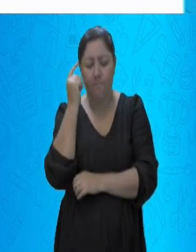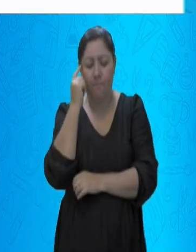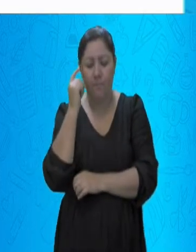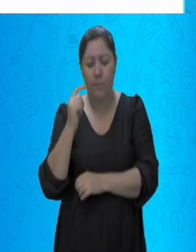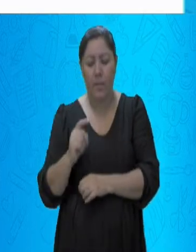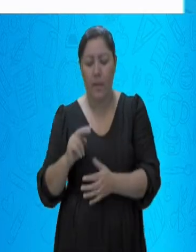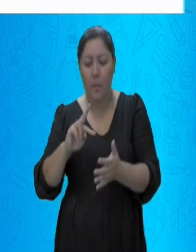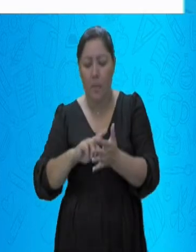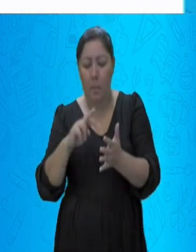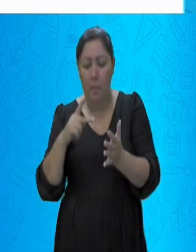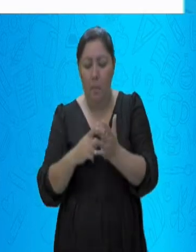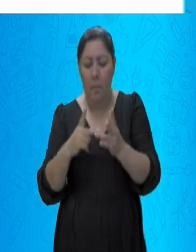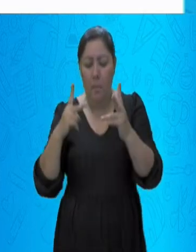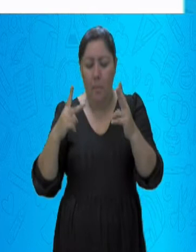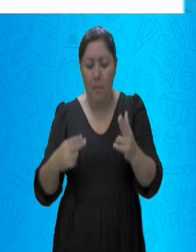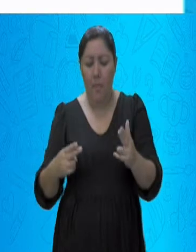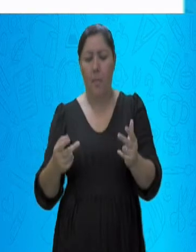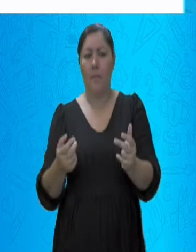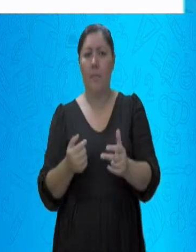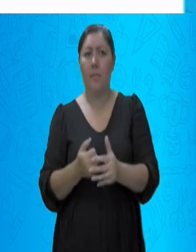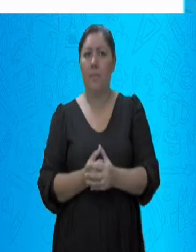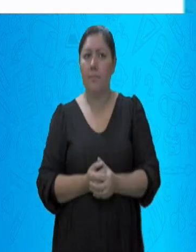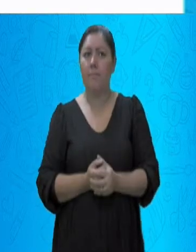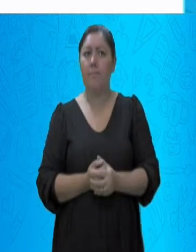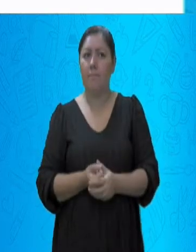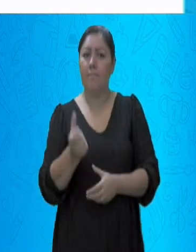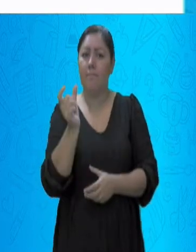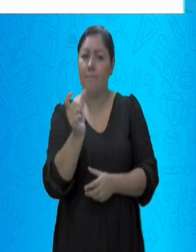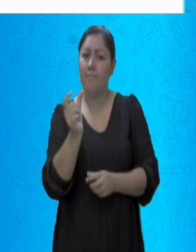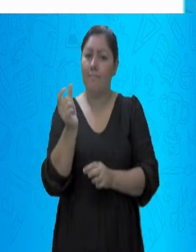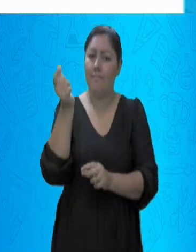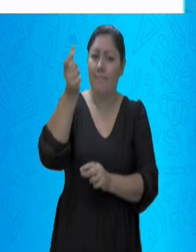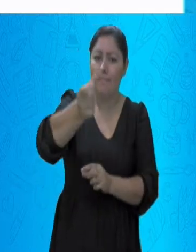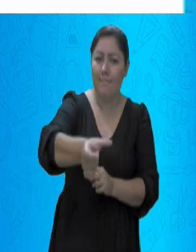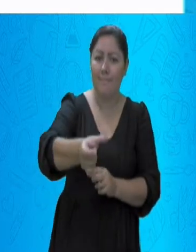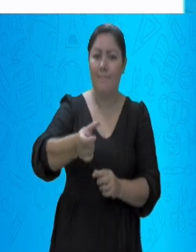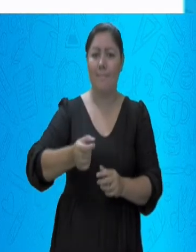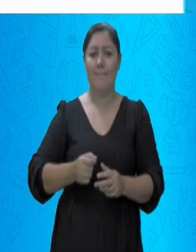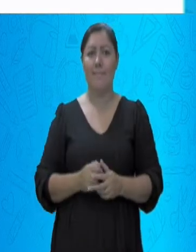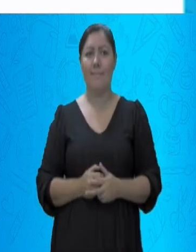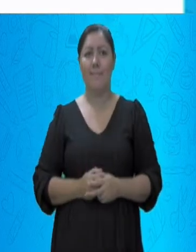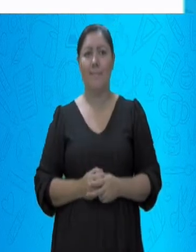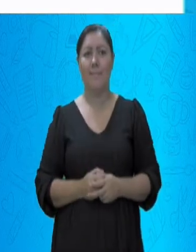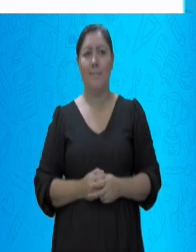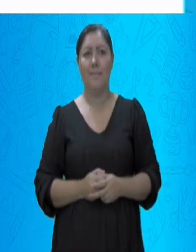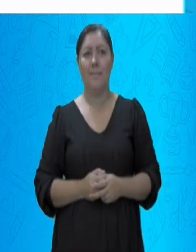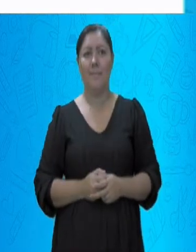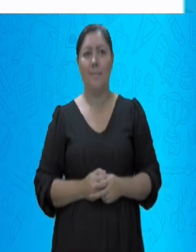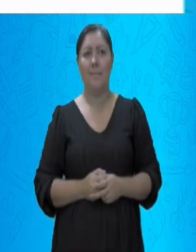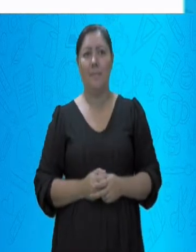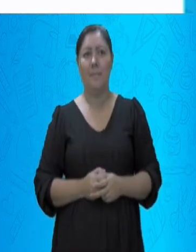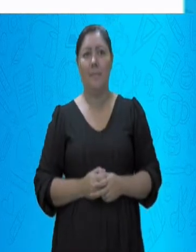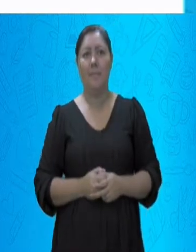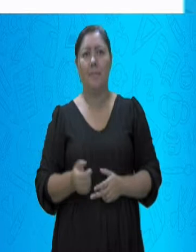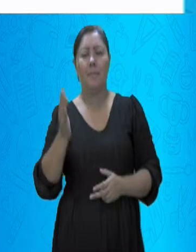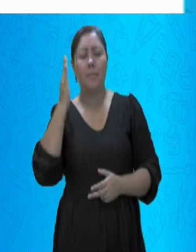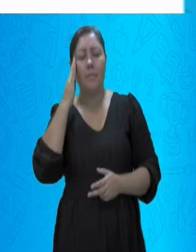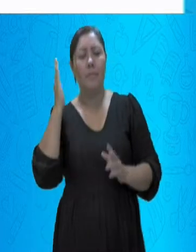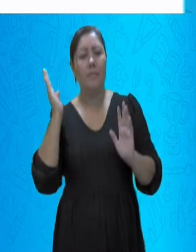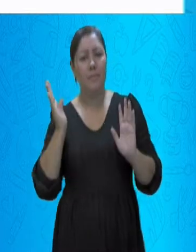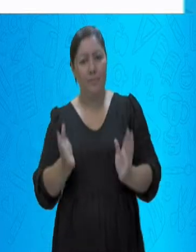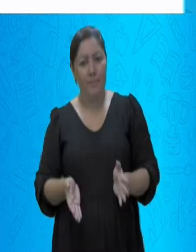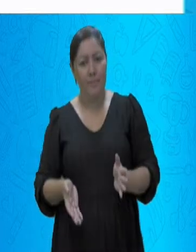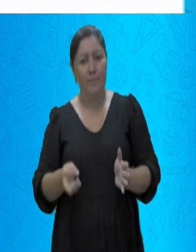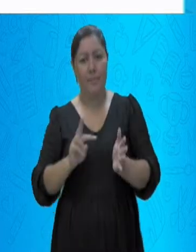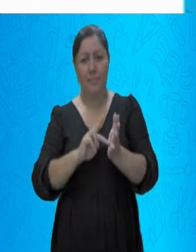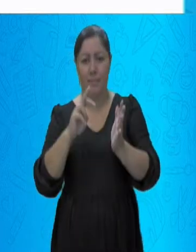que pareça com o mesmo sentido dela. Então, essa é a intenção do sinônimo. Já sabemos que os sinônimos são palavras